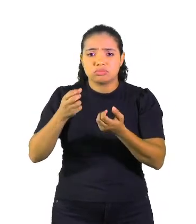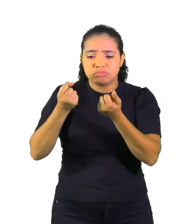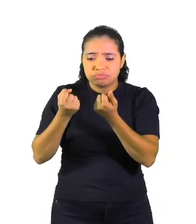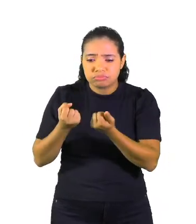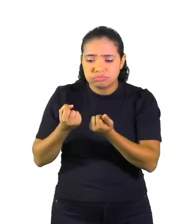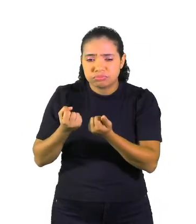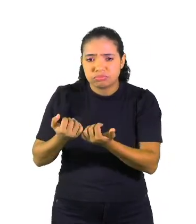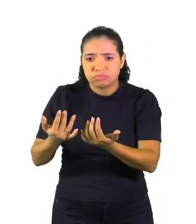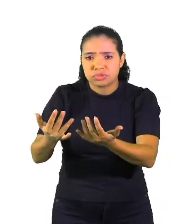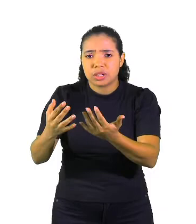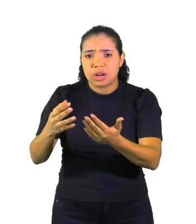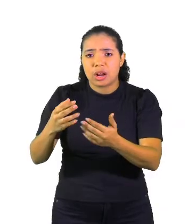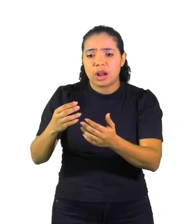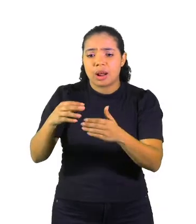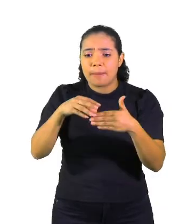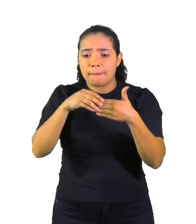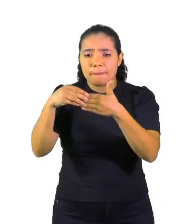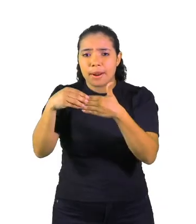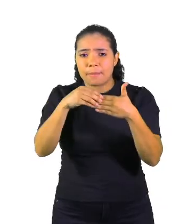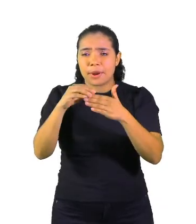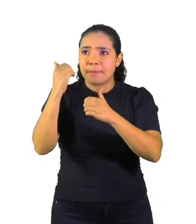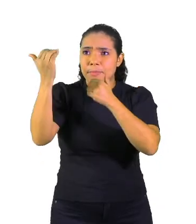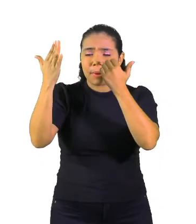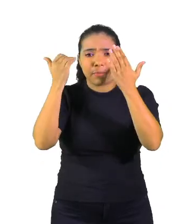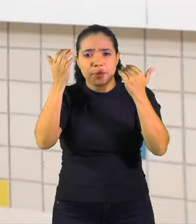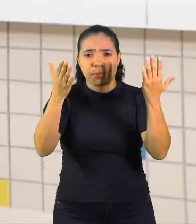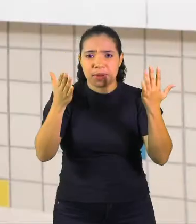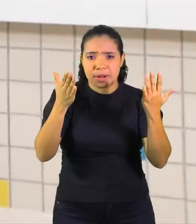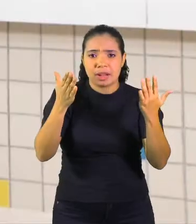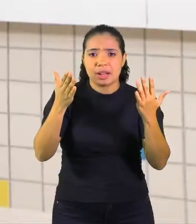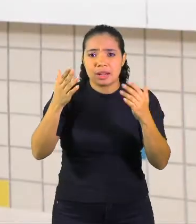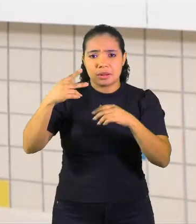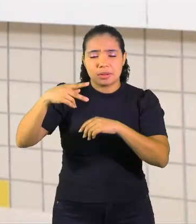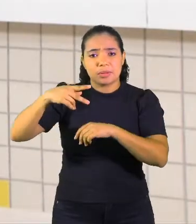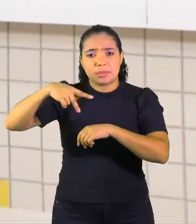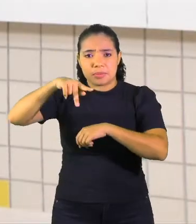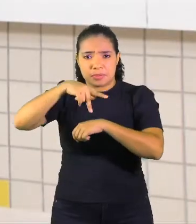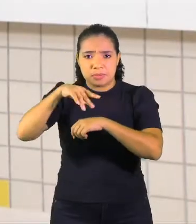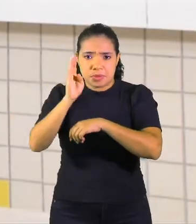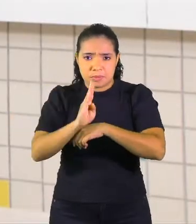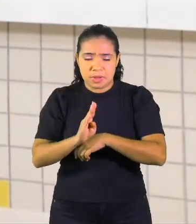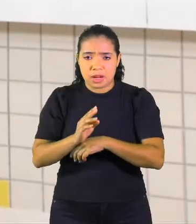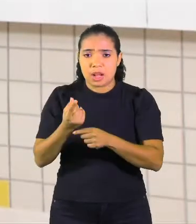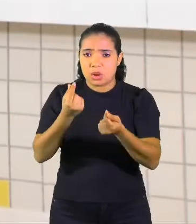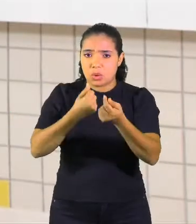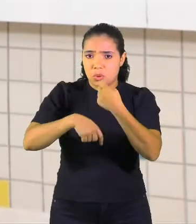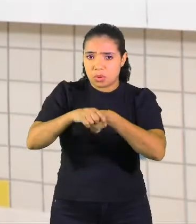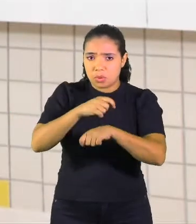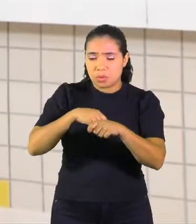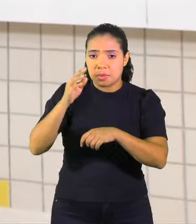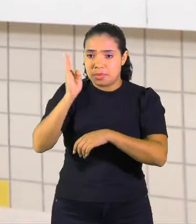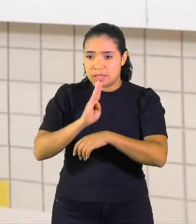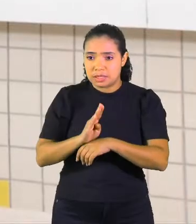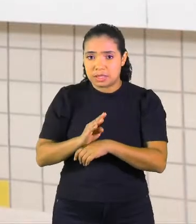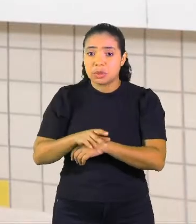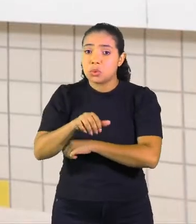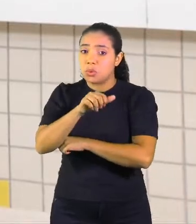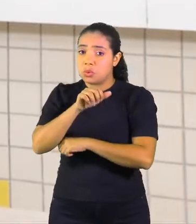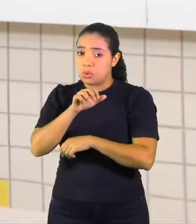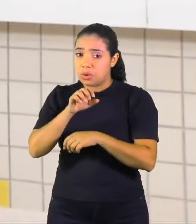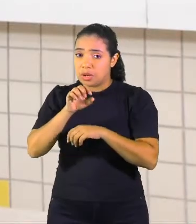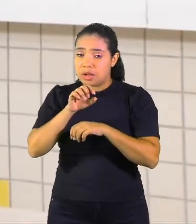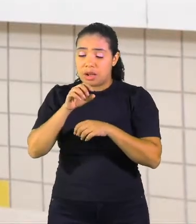exportação na economia brasileira. O monocultivo do café era realizado nos estados do Rio de